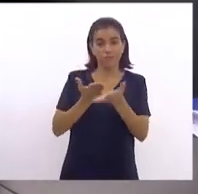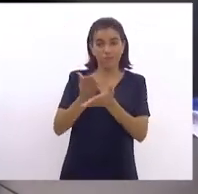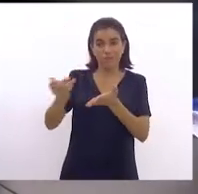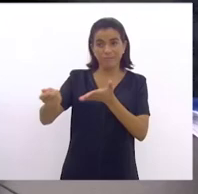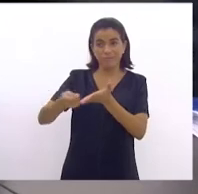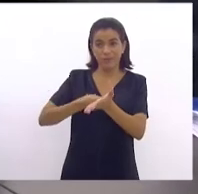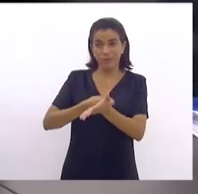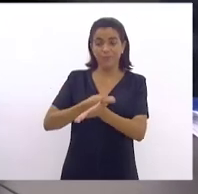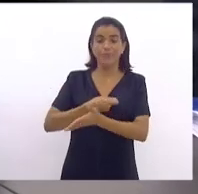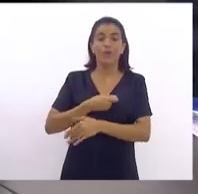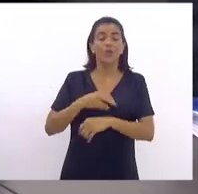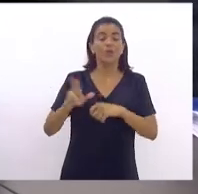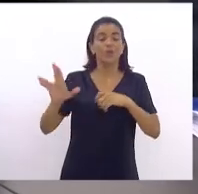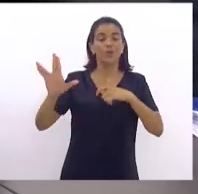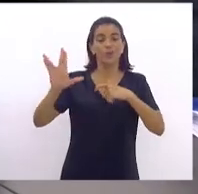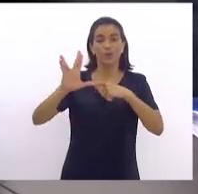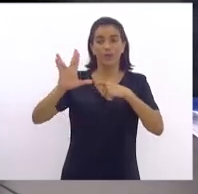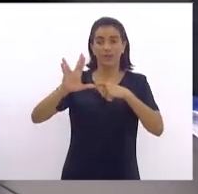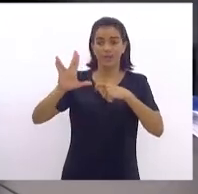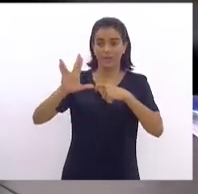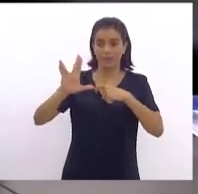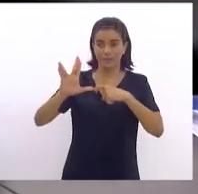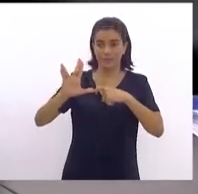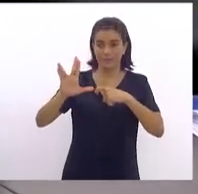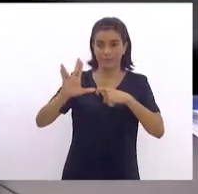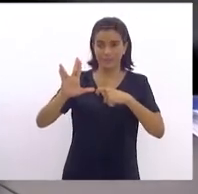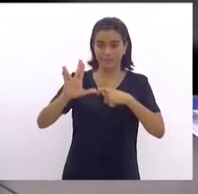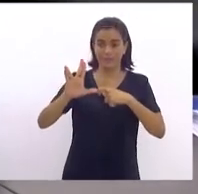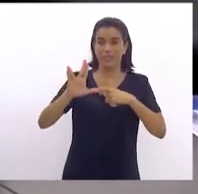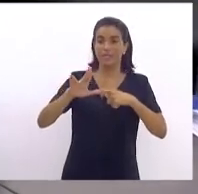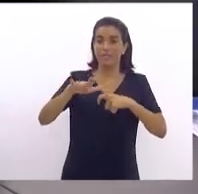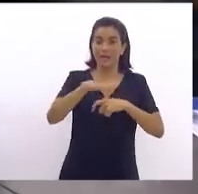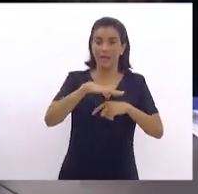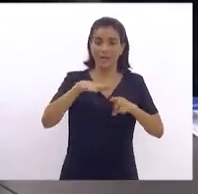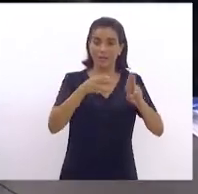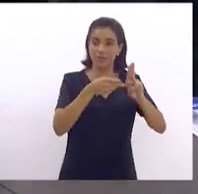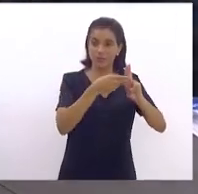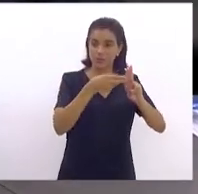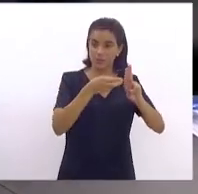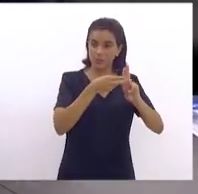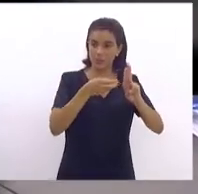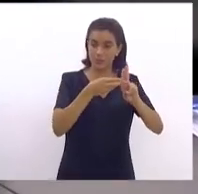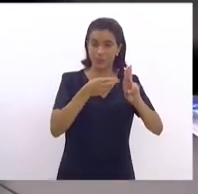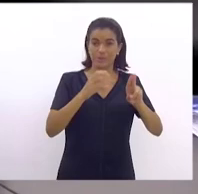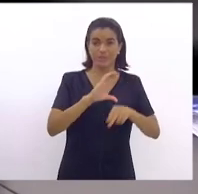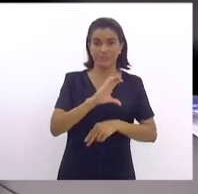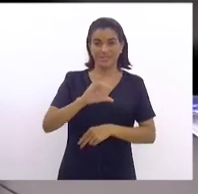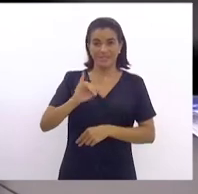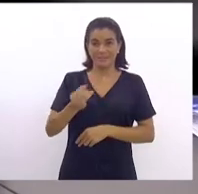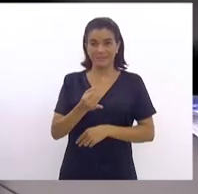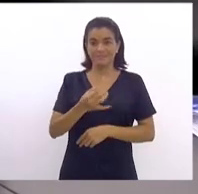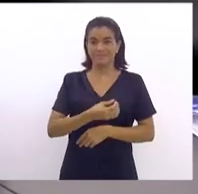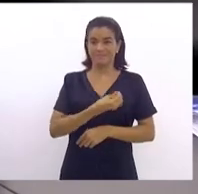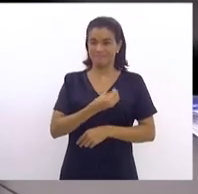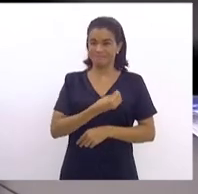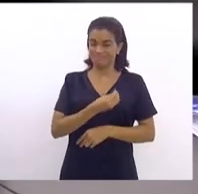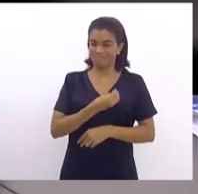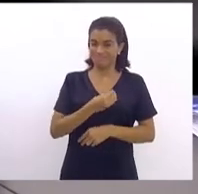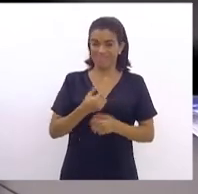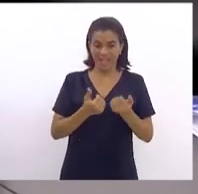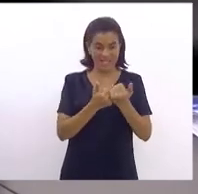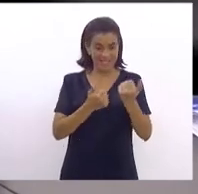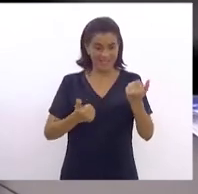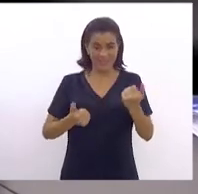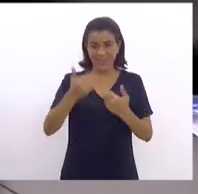do cannabis medicinal no SUS. Né? E aqui a CCJ participou muito, a vossa assessoria,